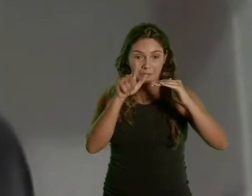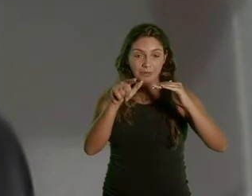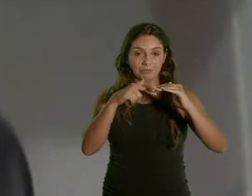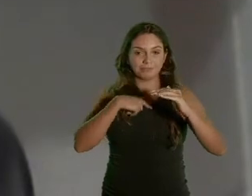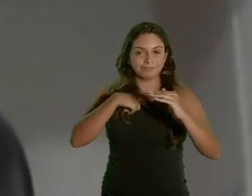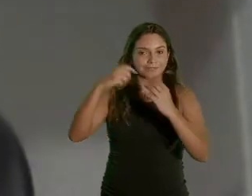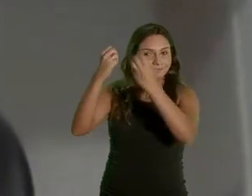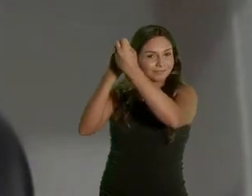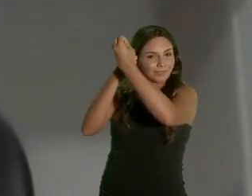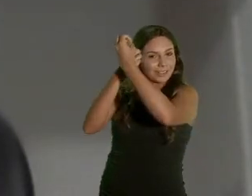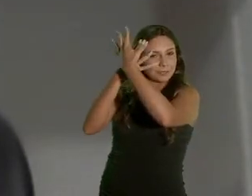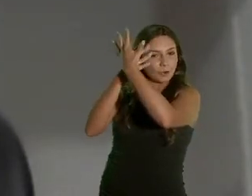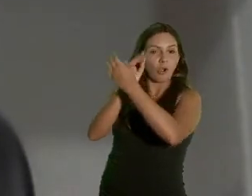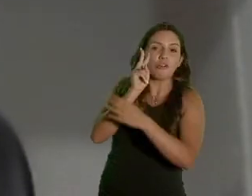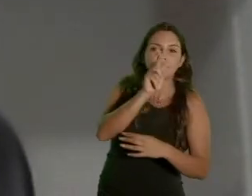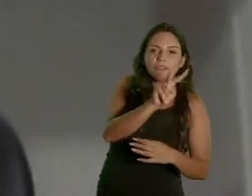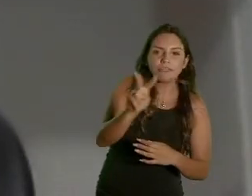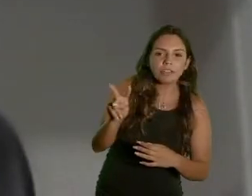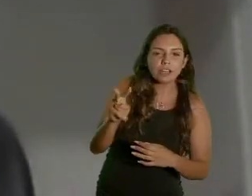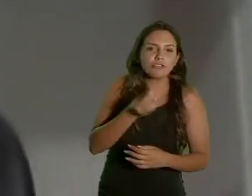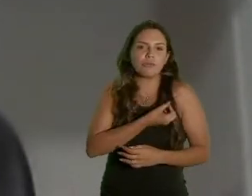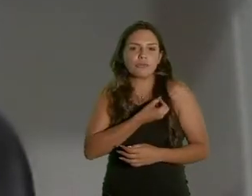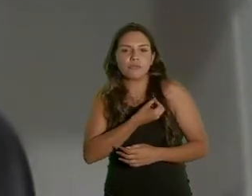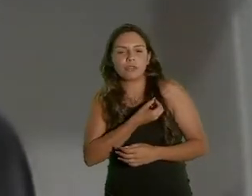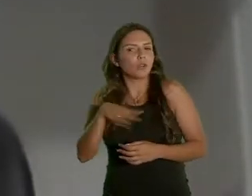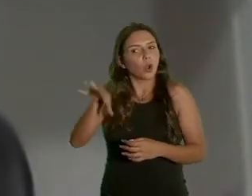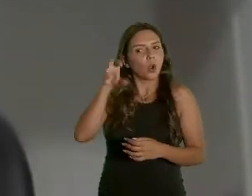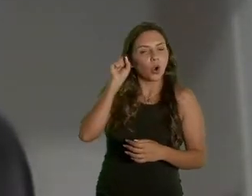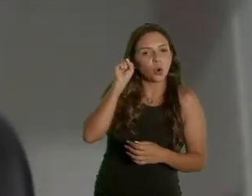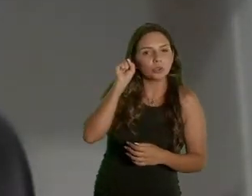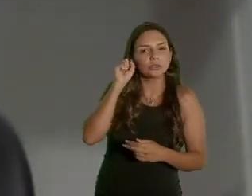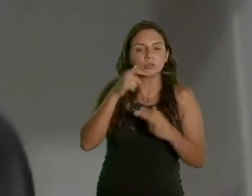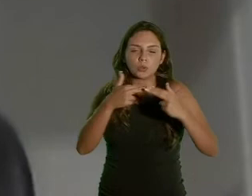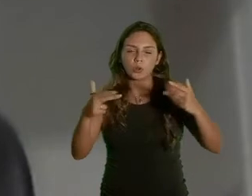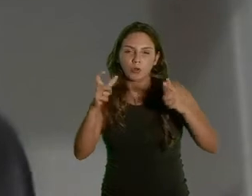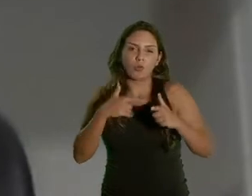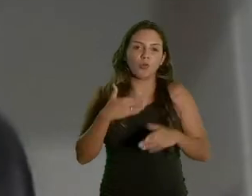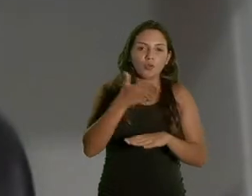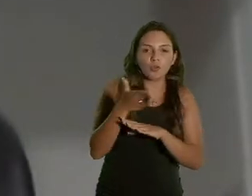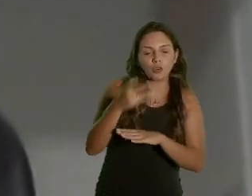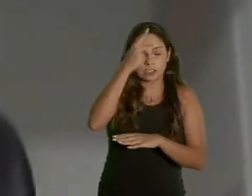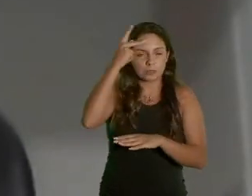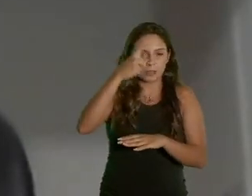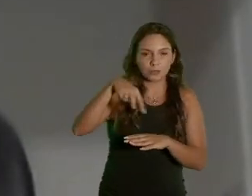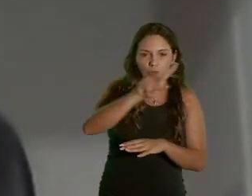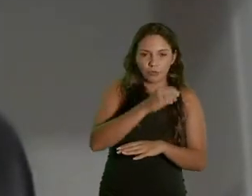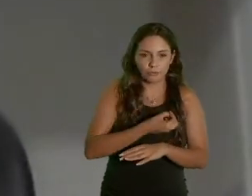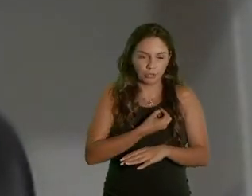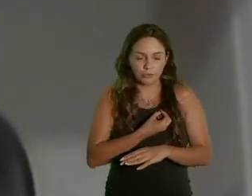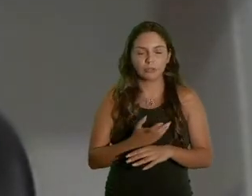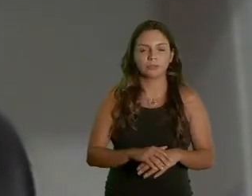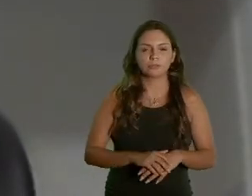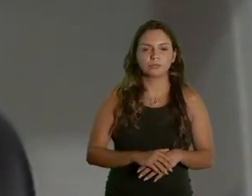inspiração. Depende daquilo que eu vejo, daquilo que eu vivo, daquilo que eu ouço, dos lugares onde vou, das pessoas com as quais eu